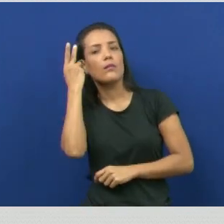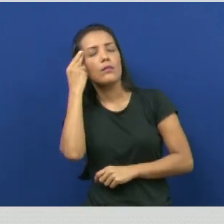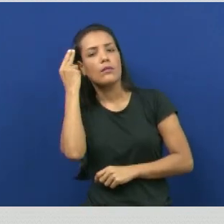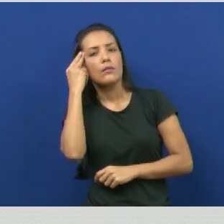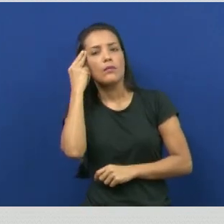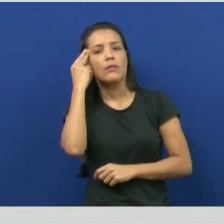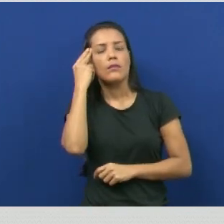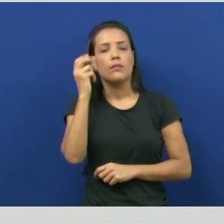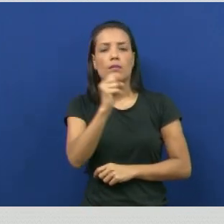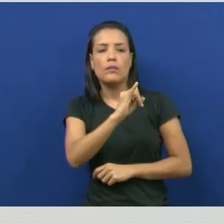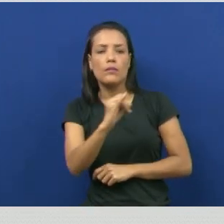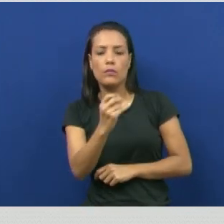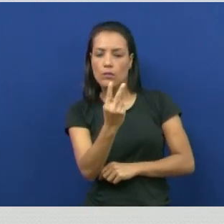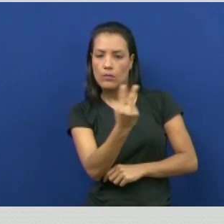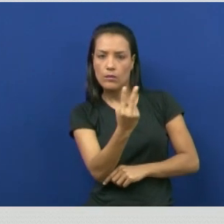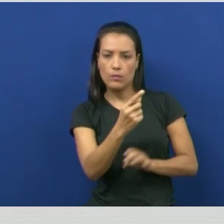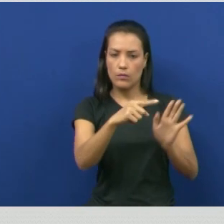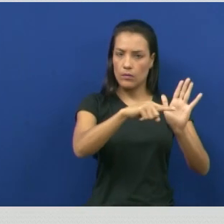inteiro positivo.